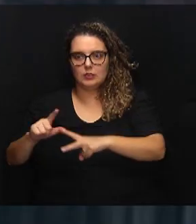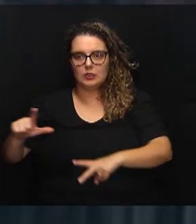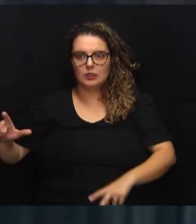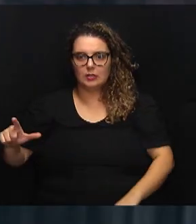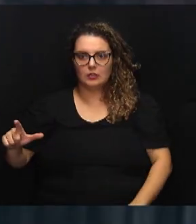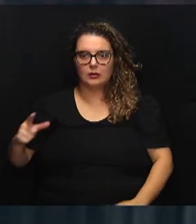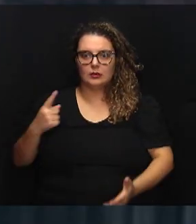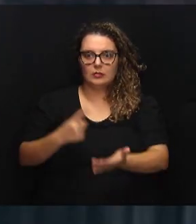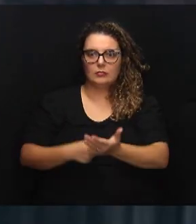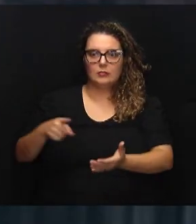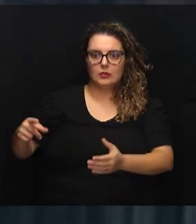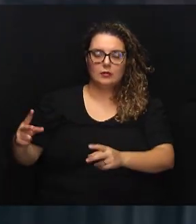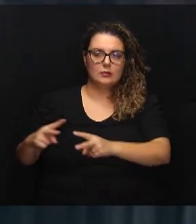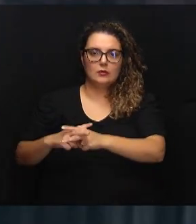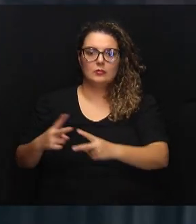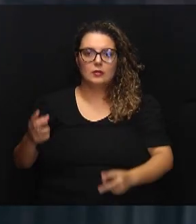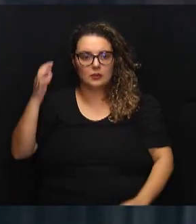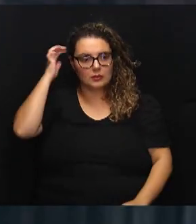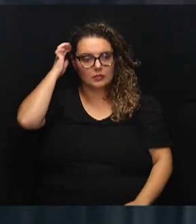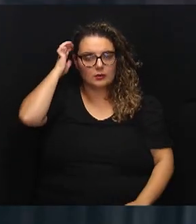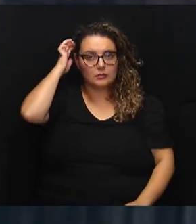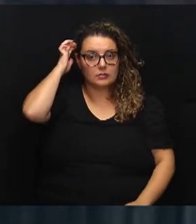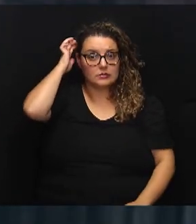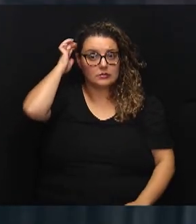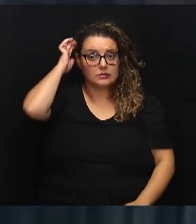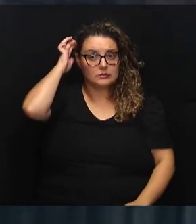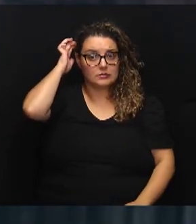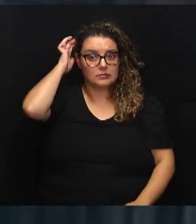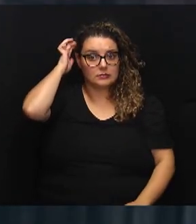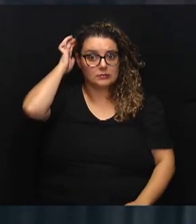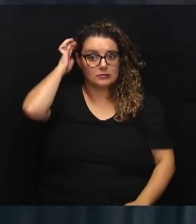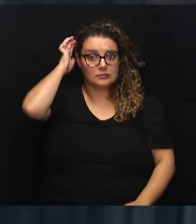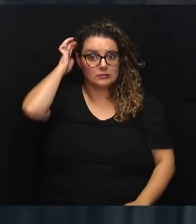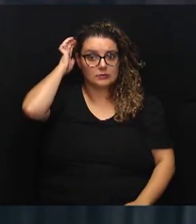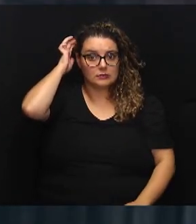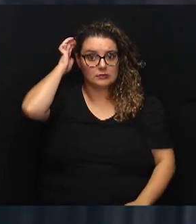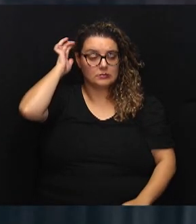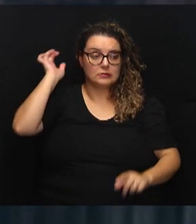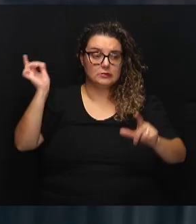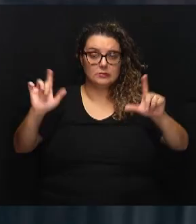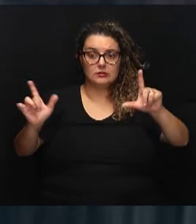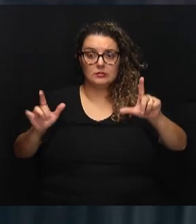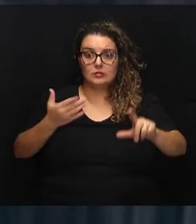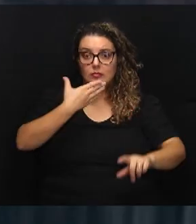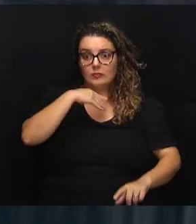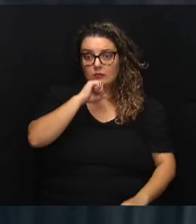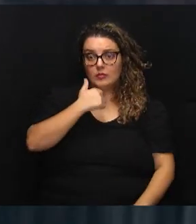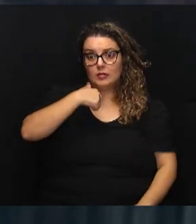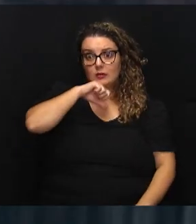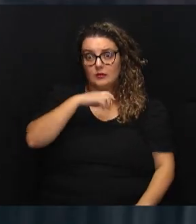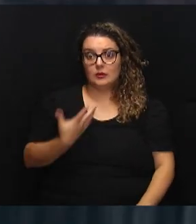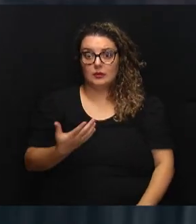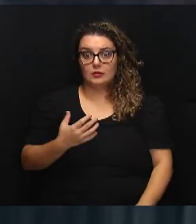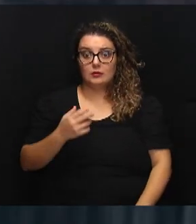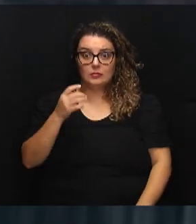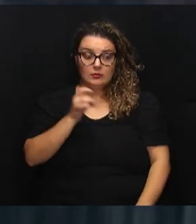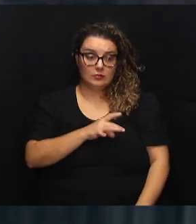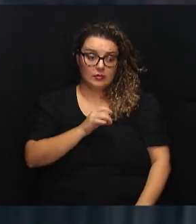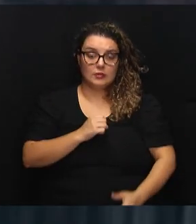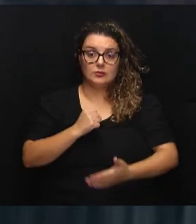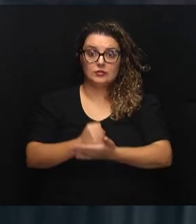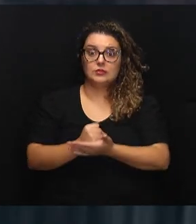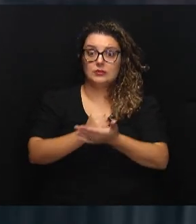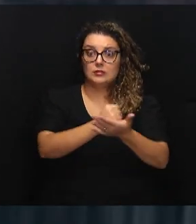marcam briga lá e acaba mostrando na televisão, o pai com medo de levar o filho criança, caso aconteça alguma coisa,